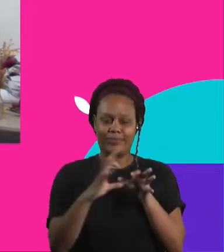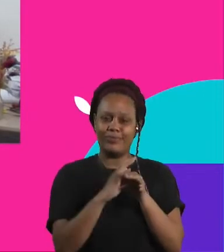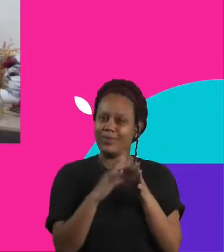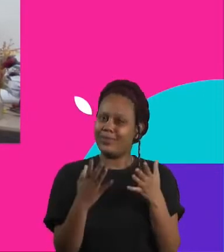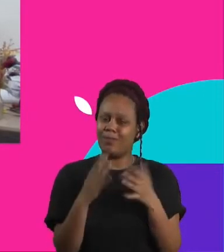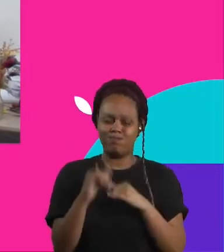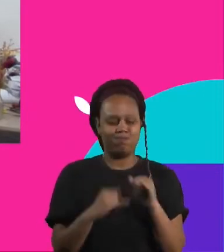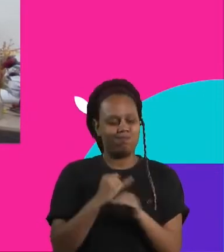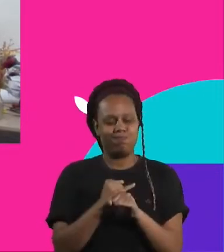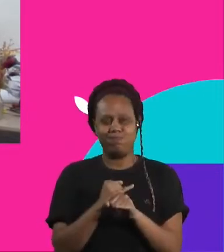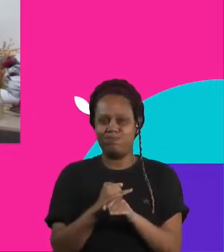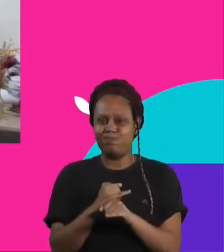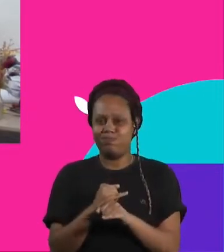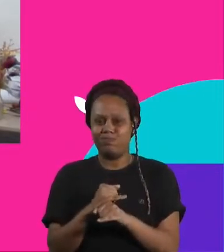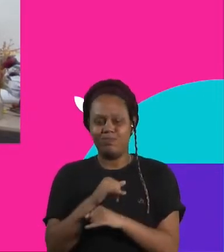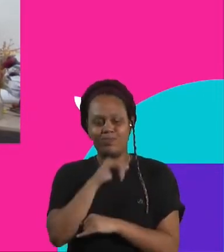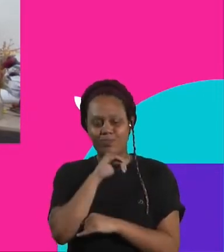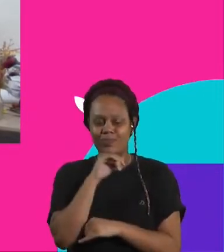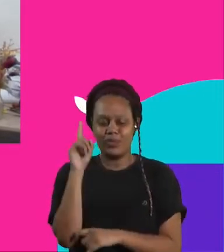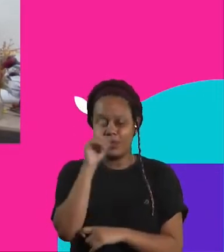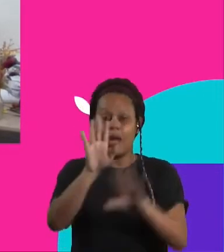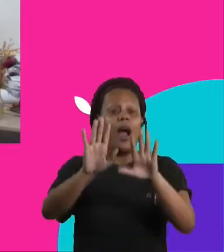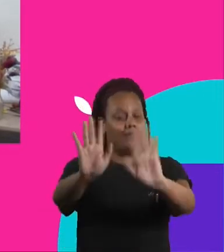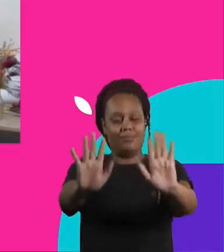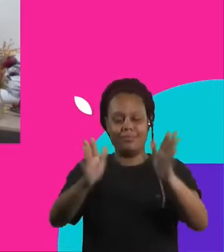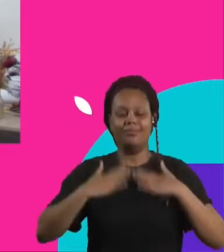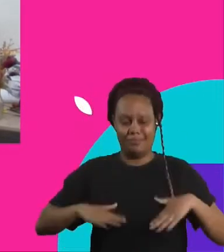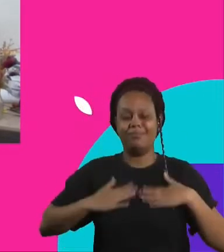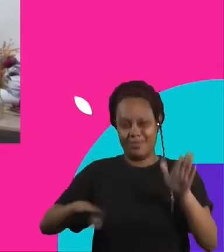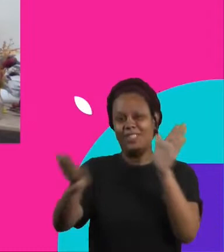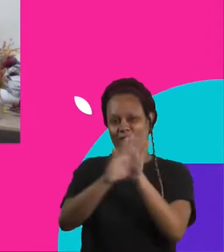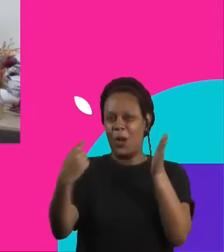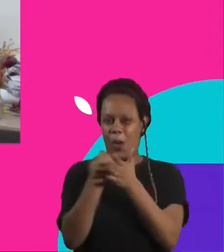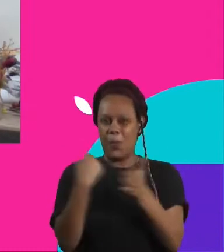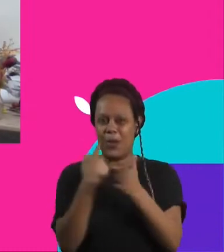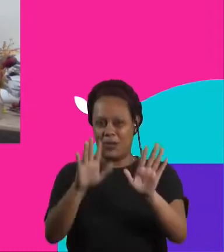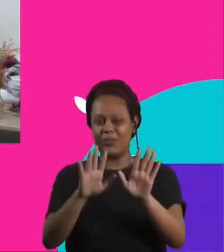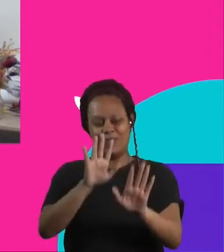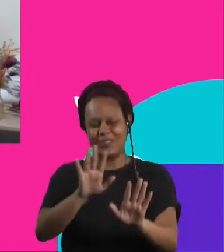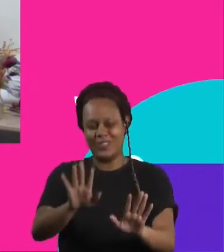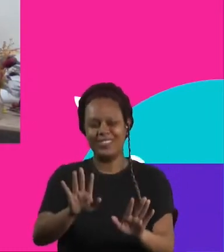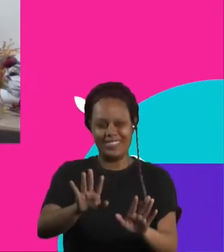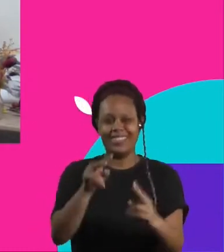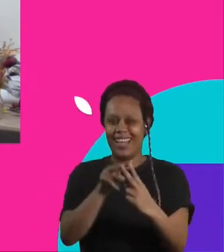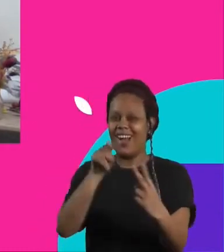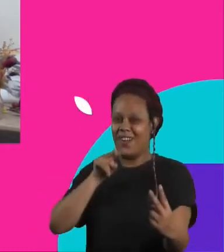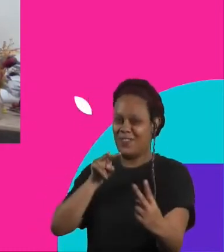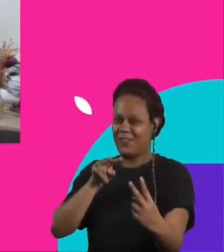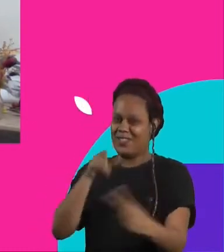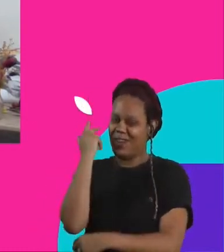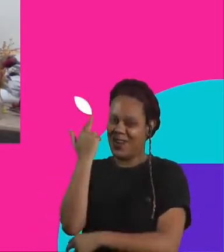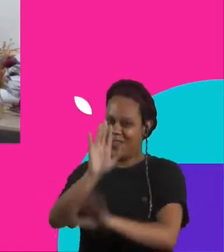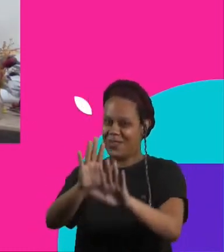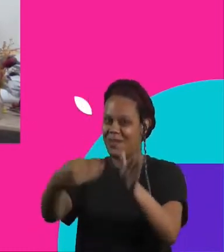Tudo bem, tudo Ah, bem. bom, chegou a pergunta, chegou a Chegou a pergunta. pergunta, Aqui vamos tá lá igual então. aqueles programas ao vivo. Vamos adaptar aqui, pessoal. Chegou a pergunta.